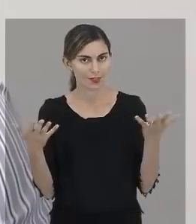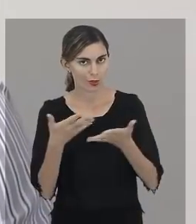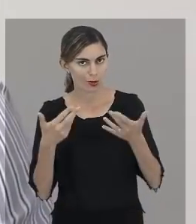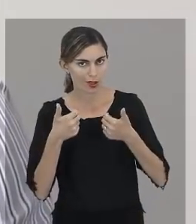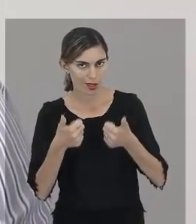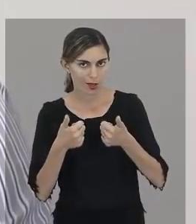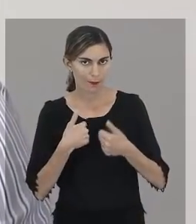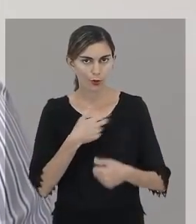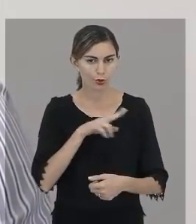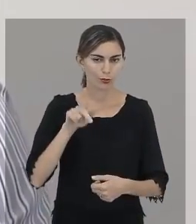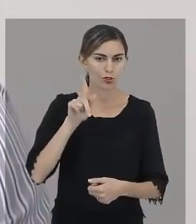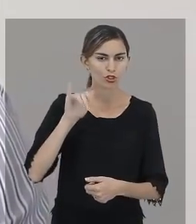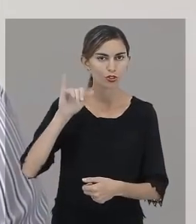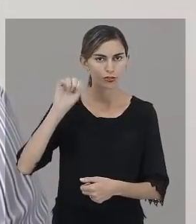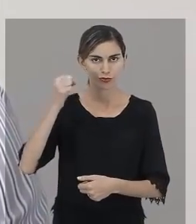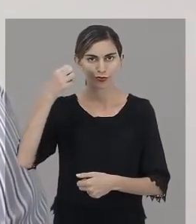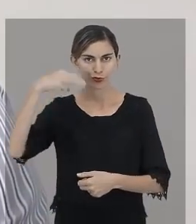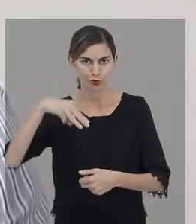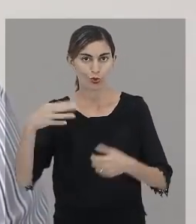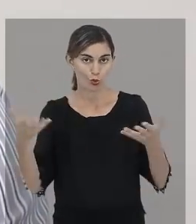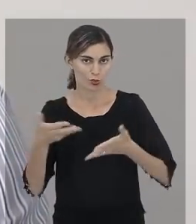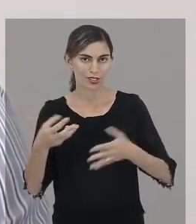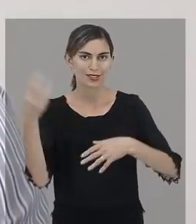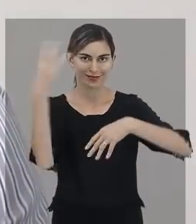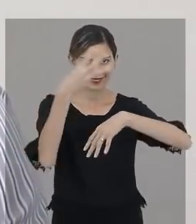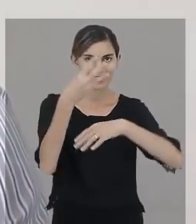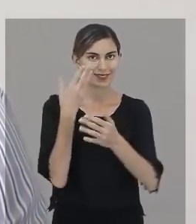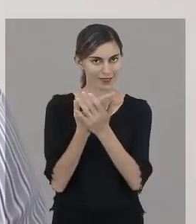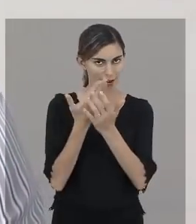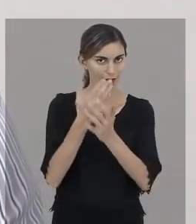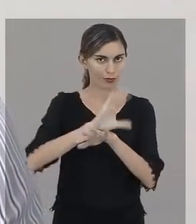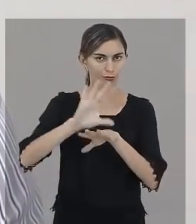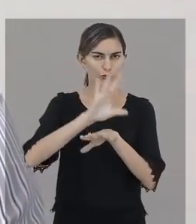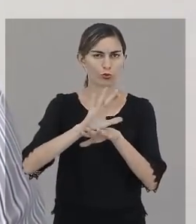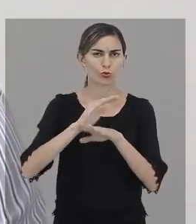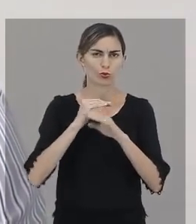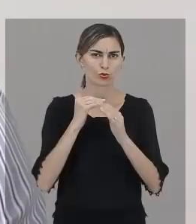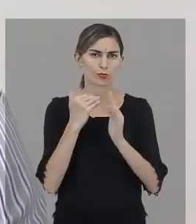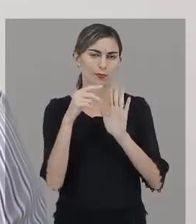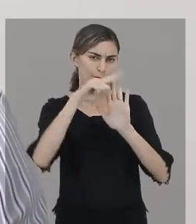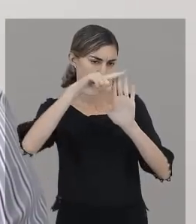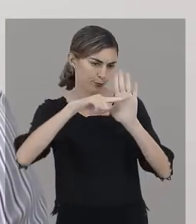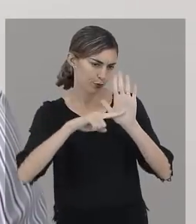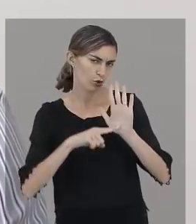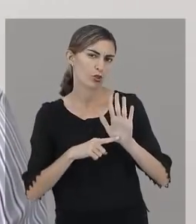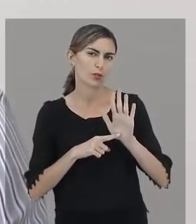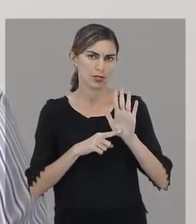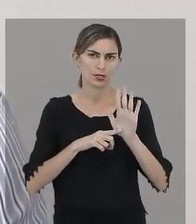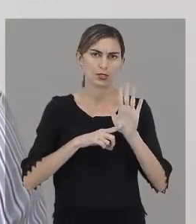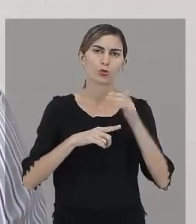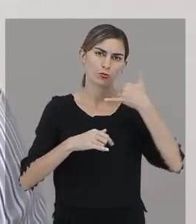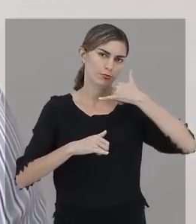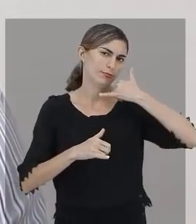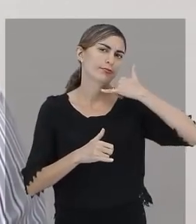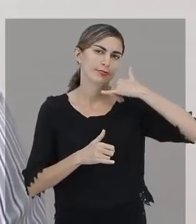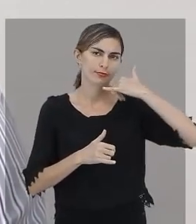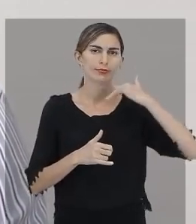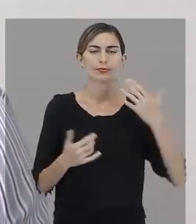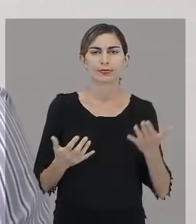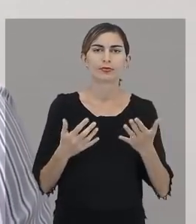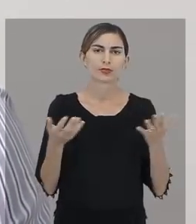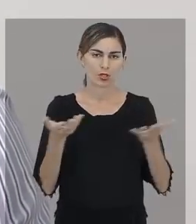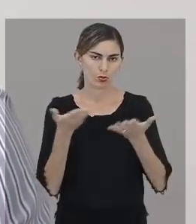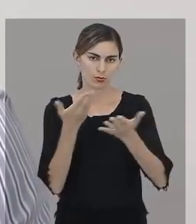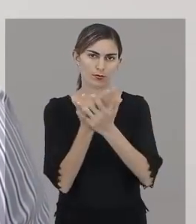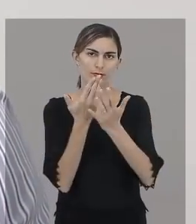Olá pessoal, meu nome é Gilson e essa é a nossa terceira aula do curso de Programação para Dispositivos Móveis. E nessa